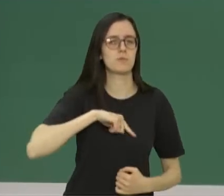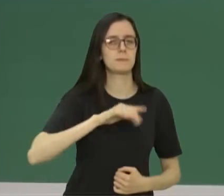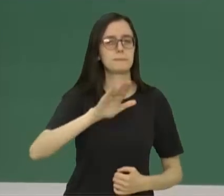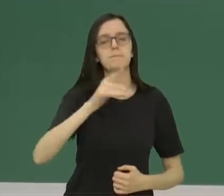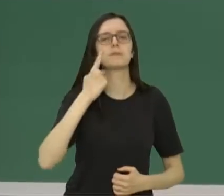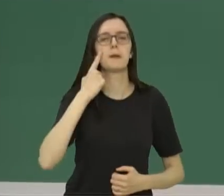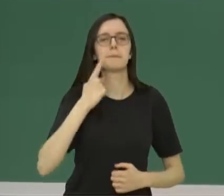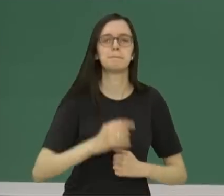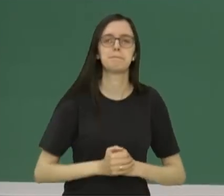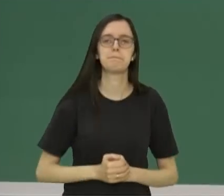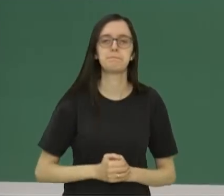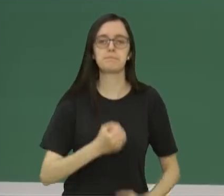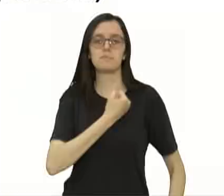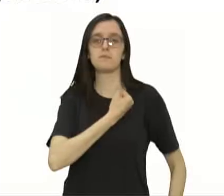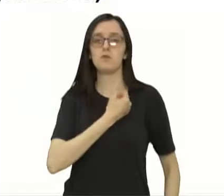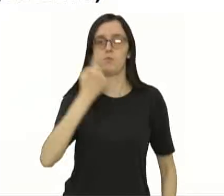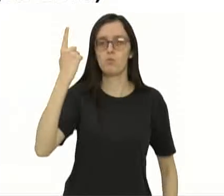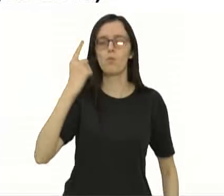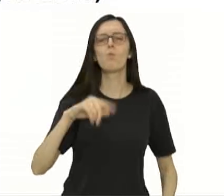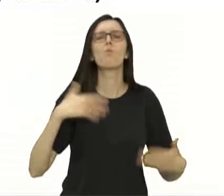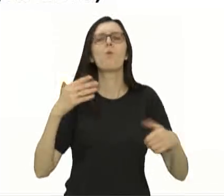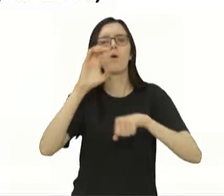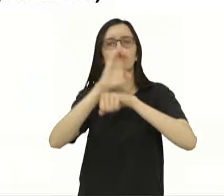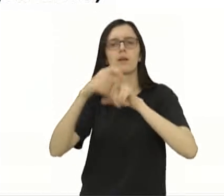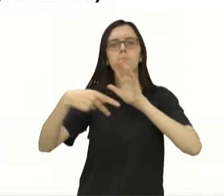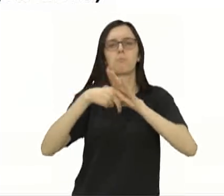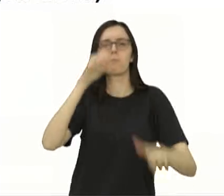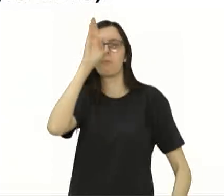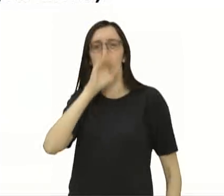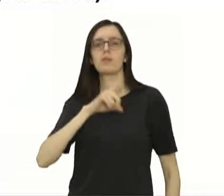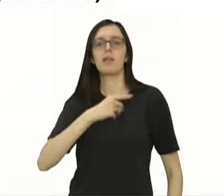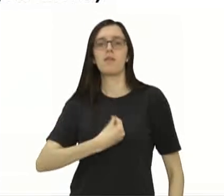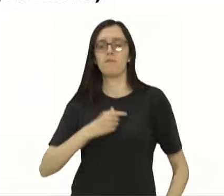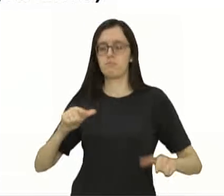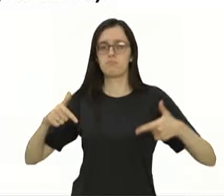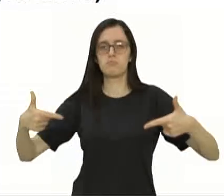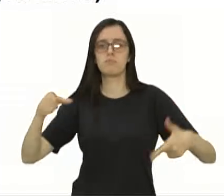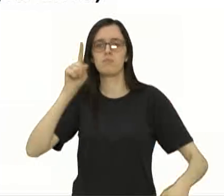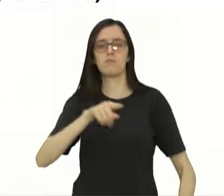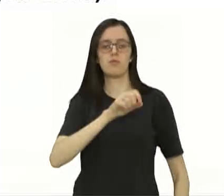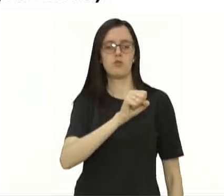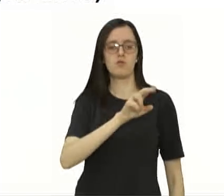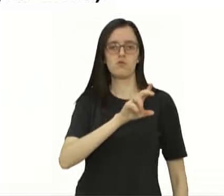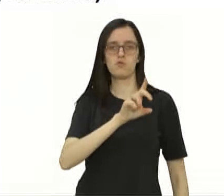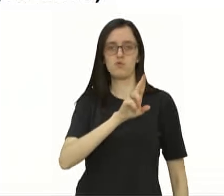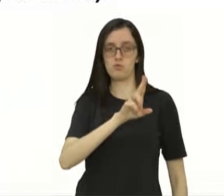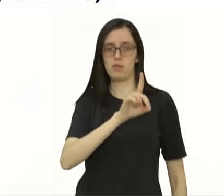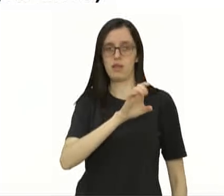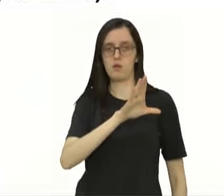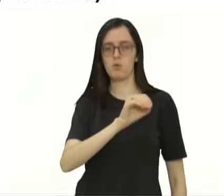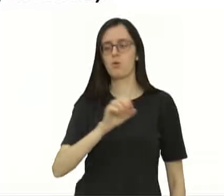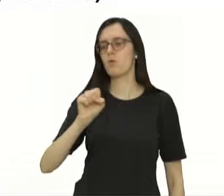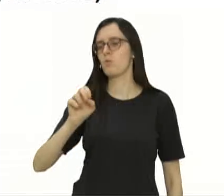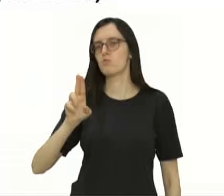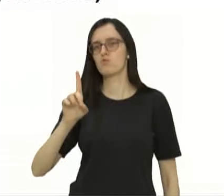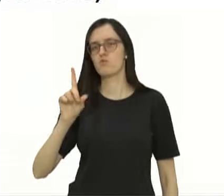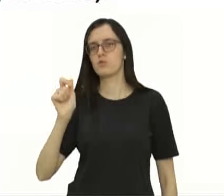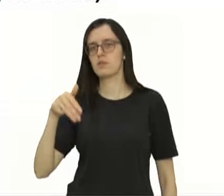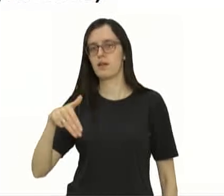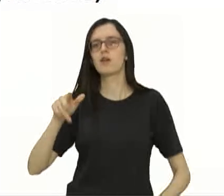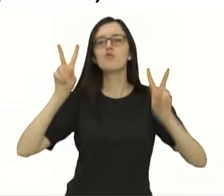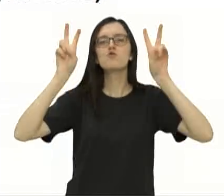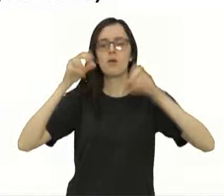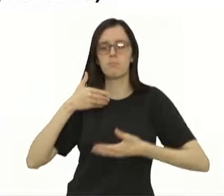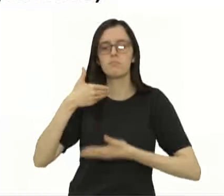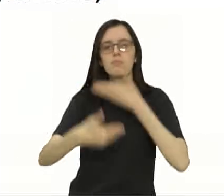minhas? Então, número 1. Em qual estado brasileiro agem tanto a SUDECO como a SUDAM no desenvolvimento regional? Então, nós